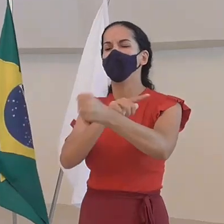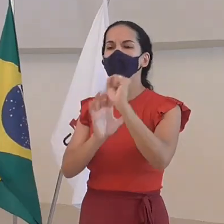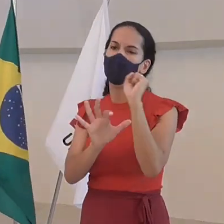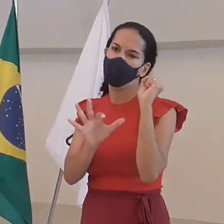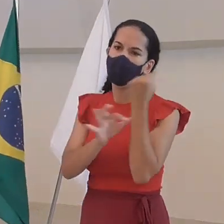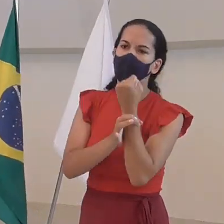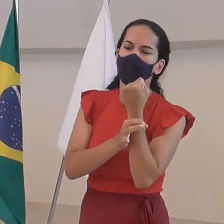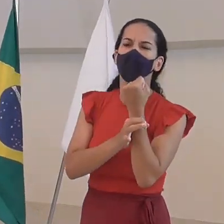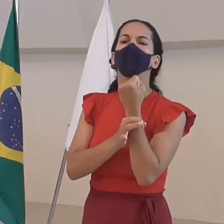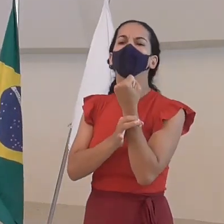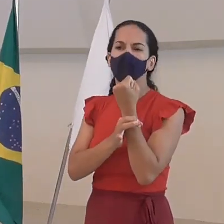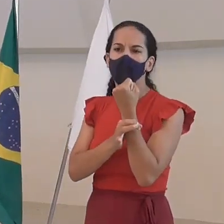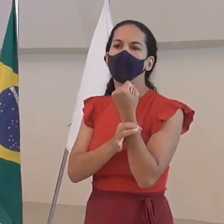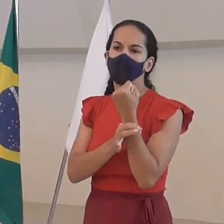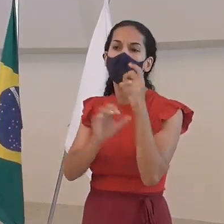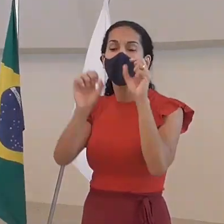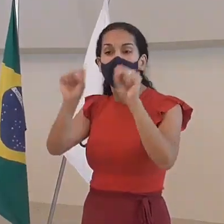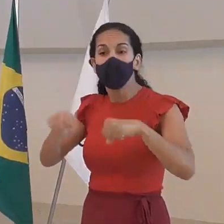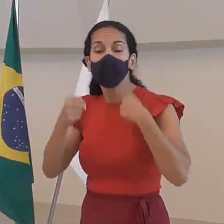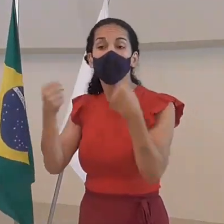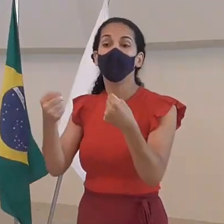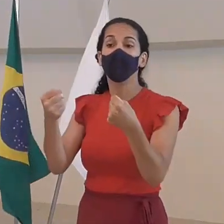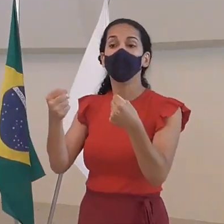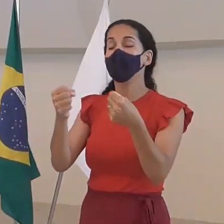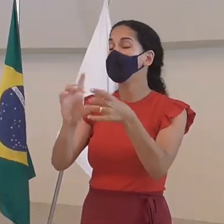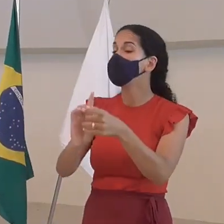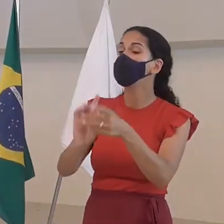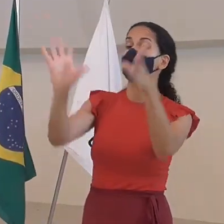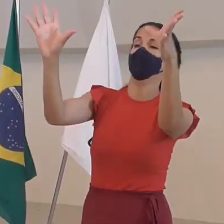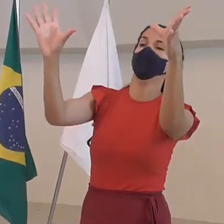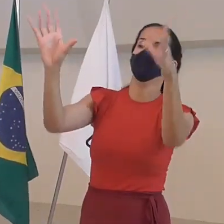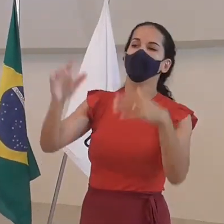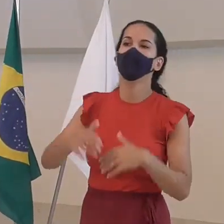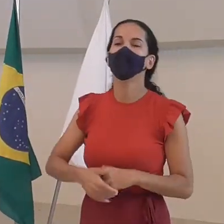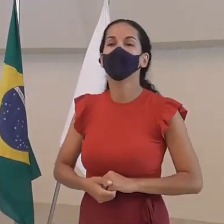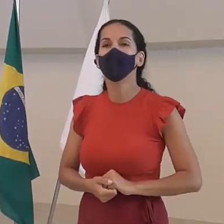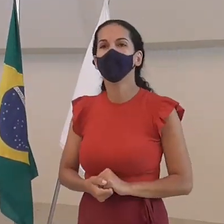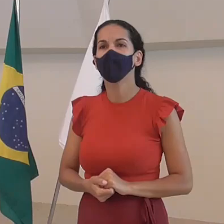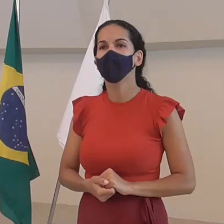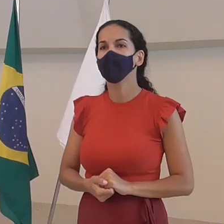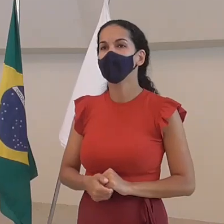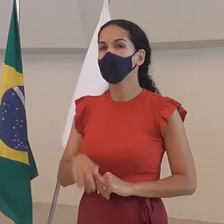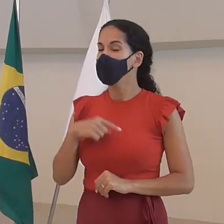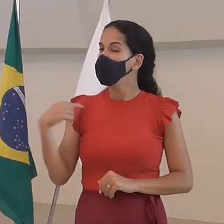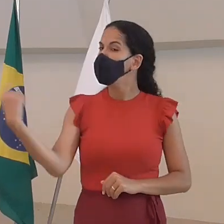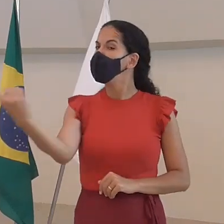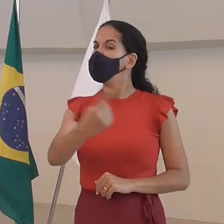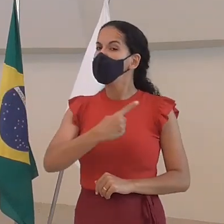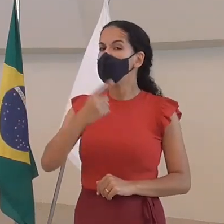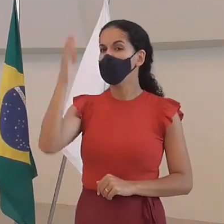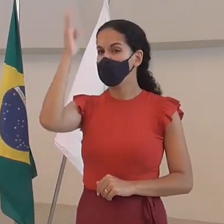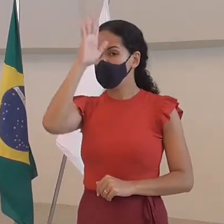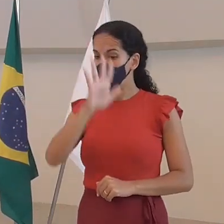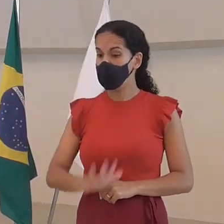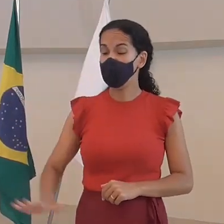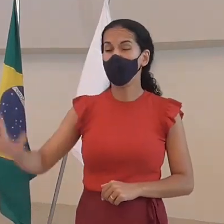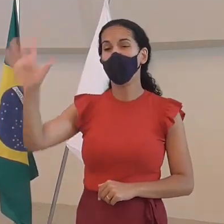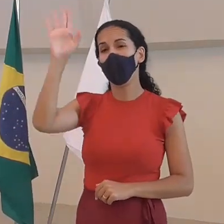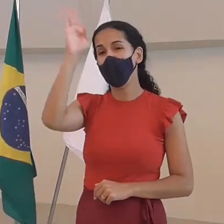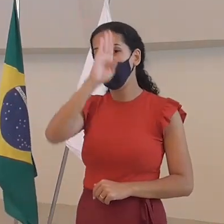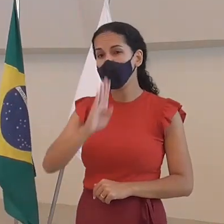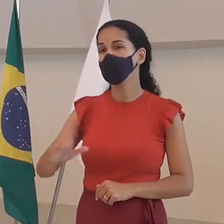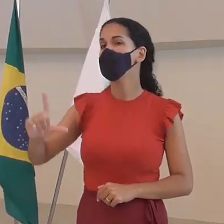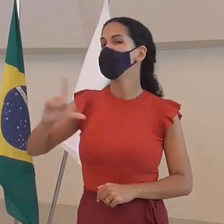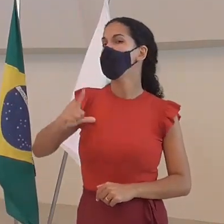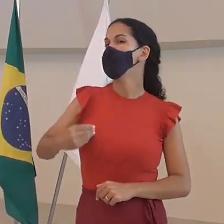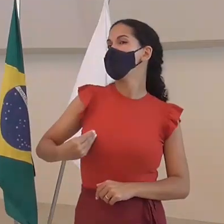algo muito maior, a defesa da ordem democrática. Imbuídos do espírito cívico que lastreou a